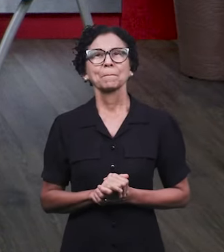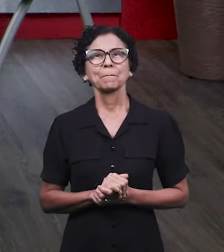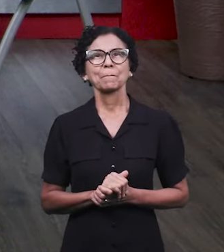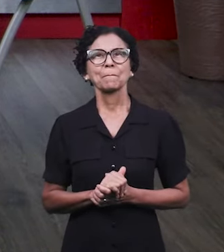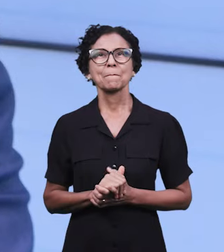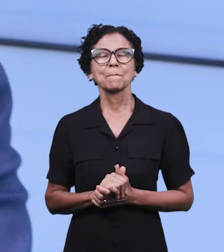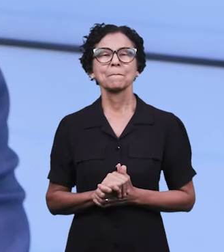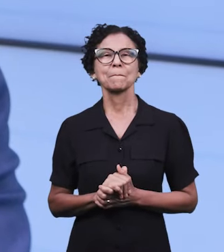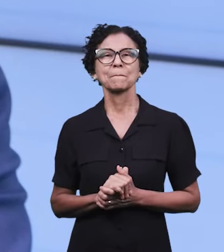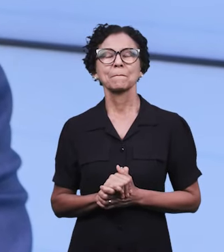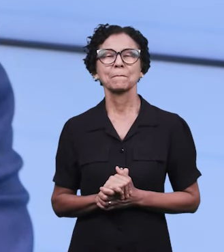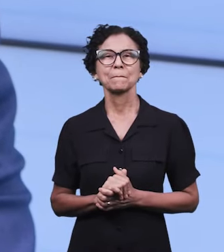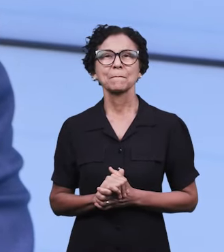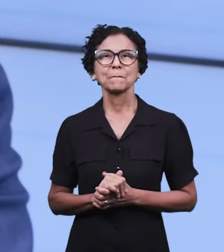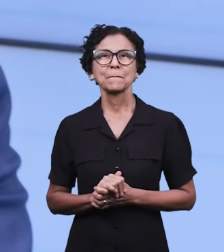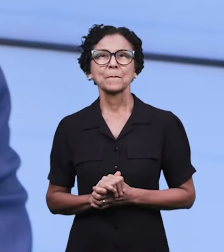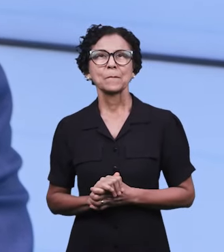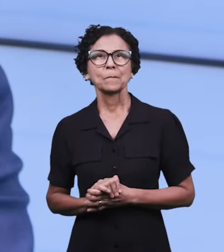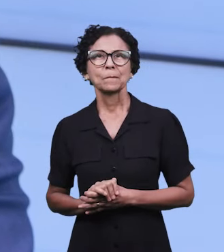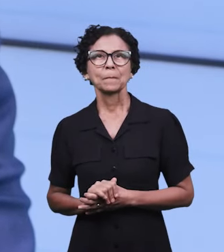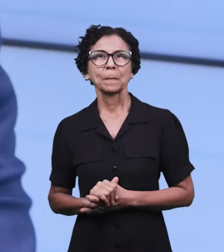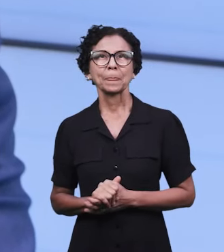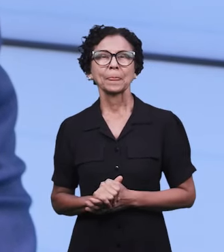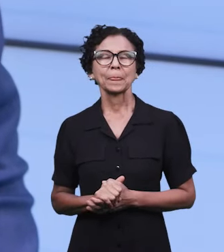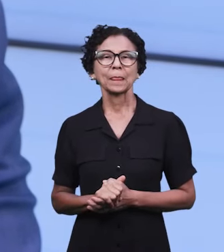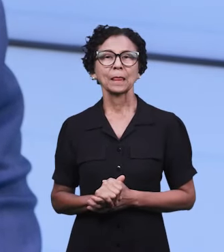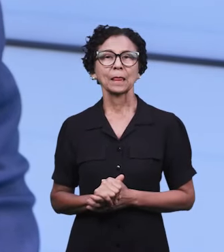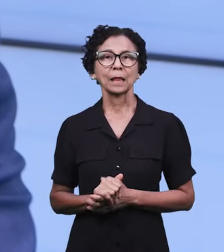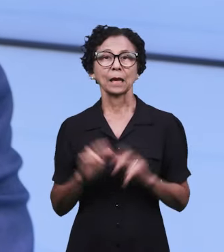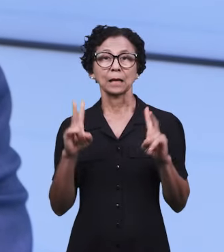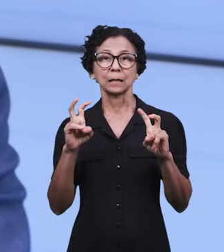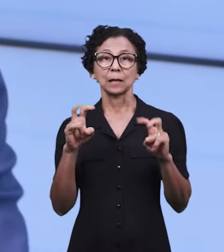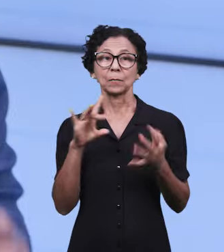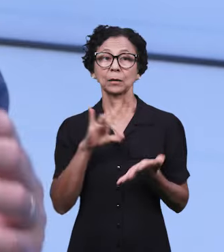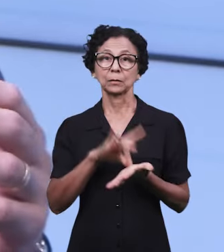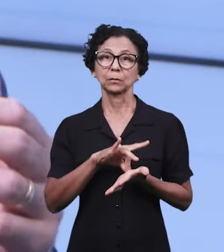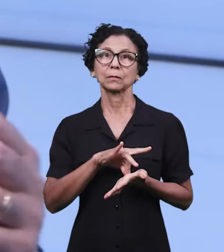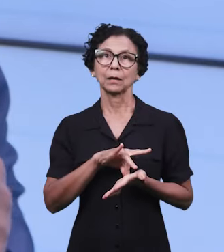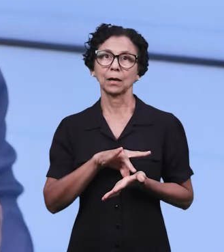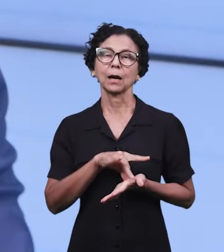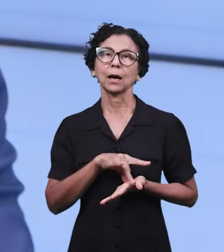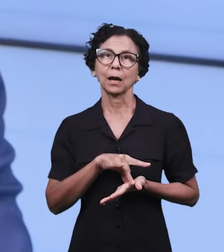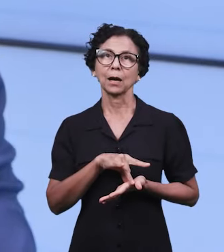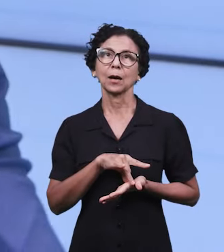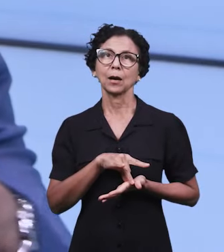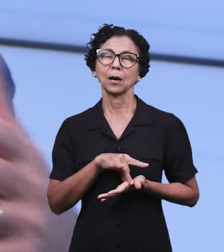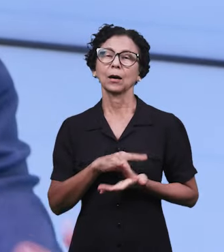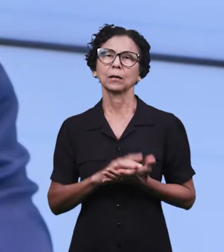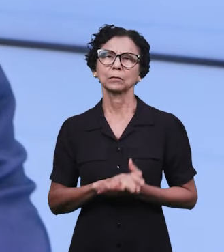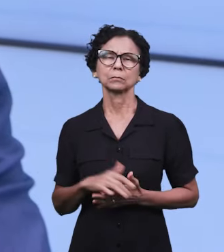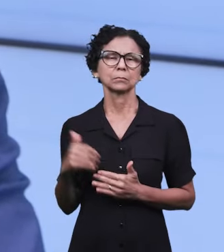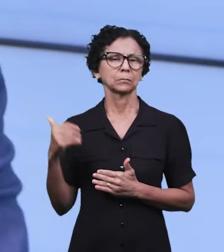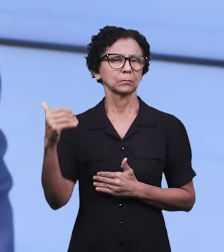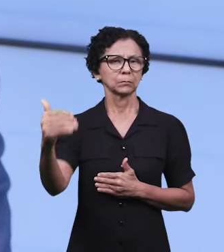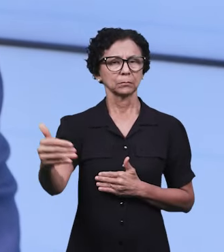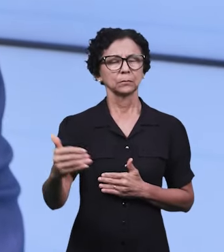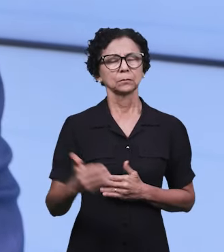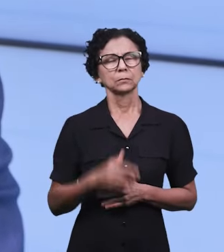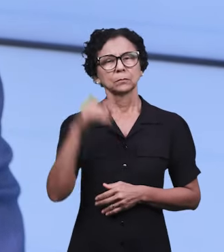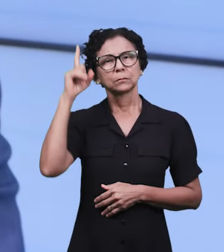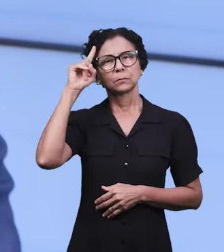cotidiano e esse também esse tema de hoje que é um tema totalmente atual e podemos dizer até a nossa rotina vivemos